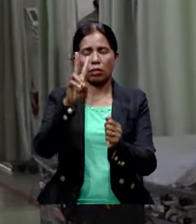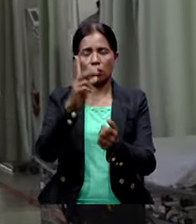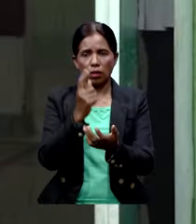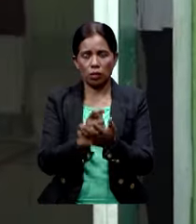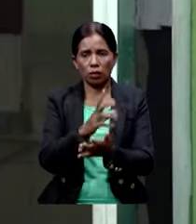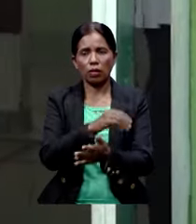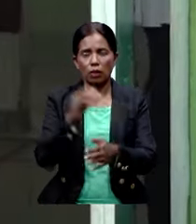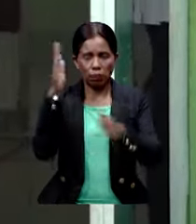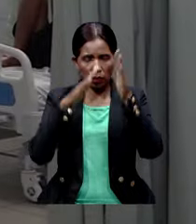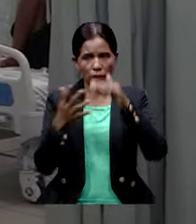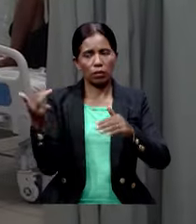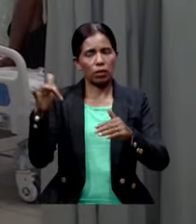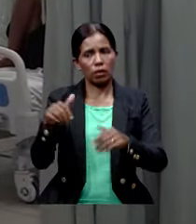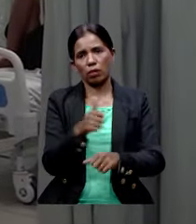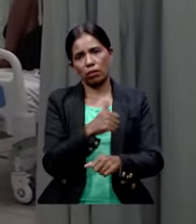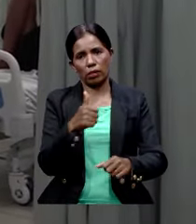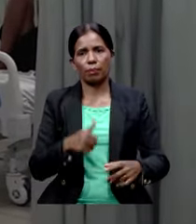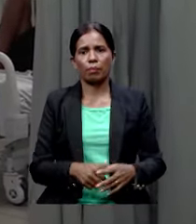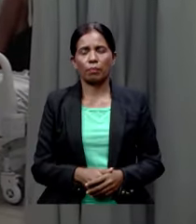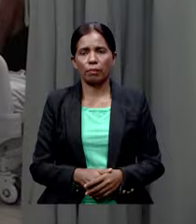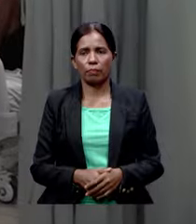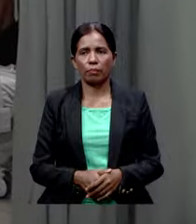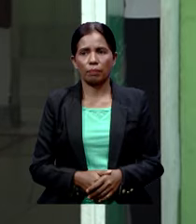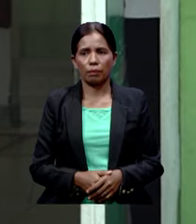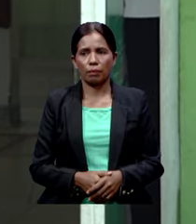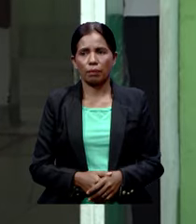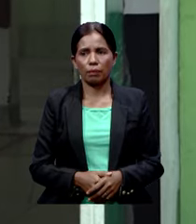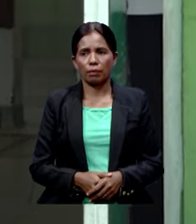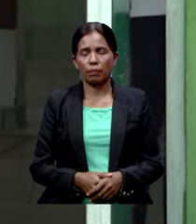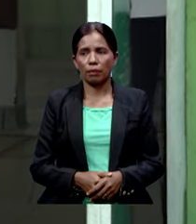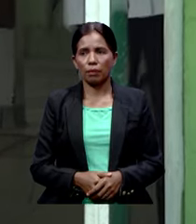no problema Sira Selutan. A Diário de Semenes, Luciano Moral, Ziemen.